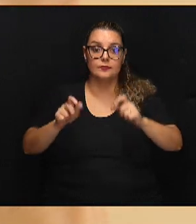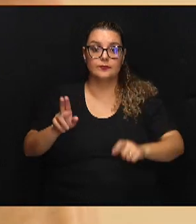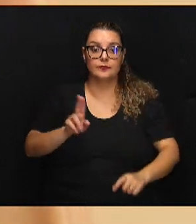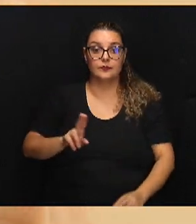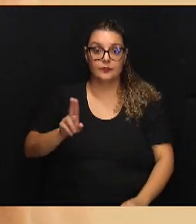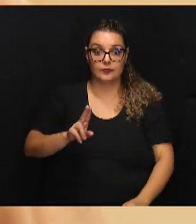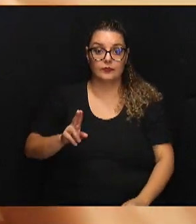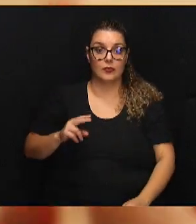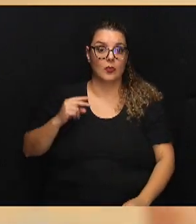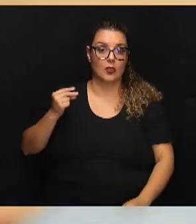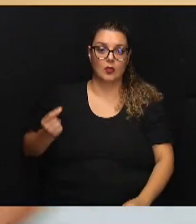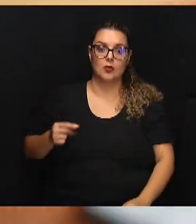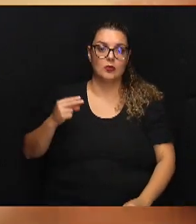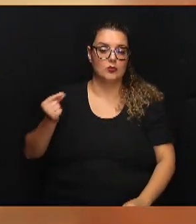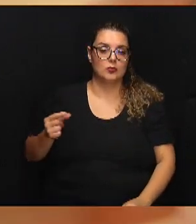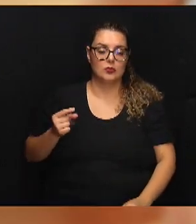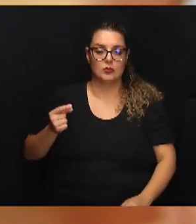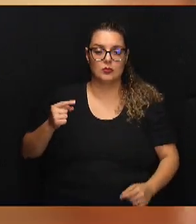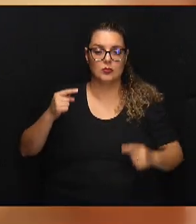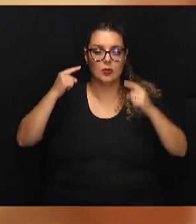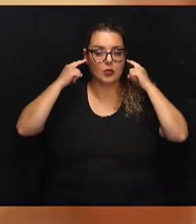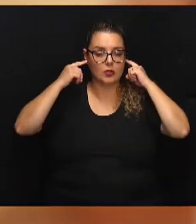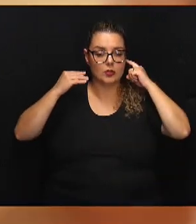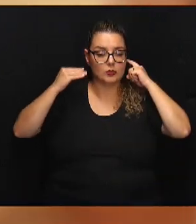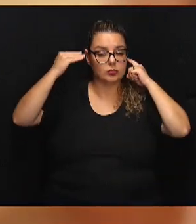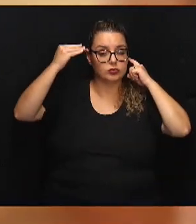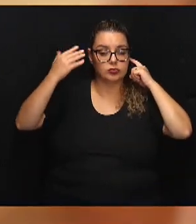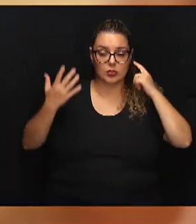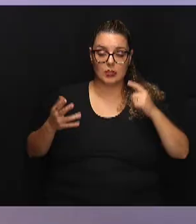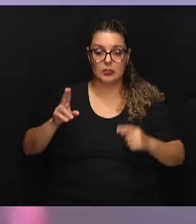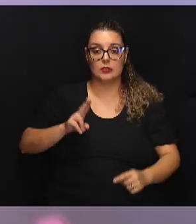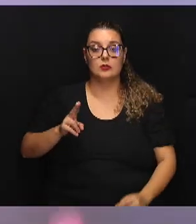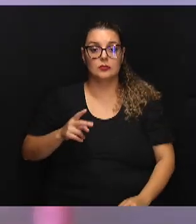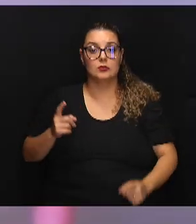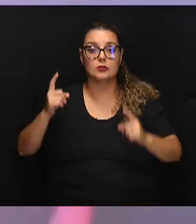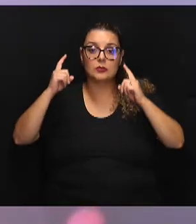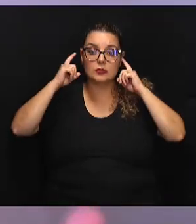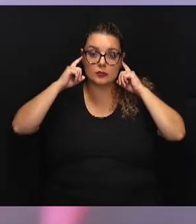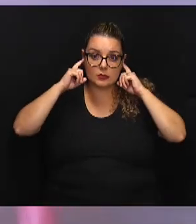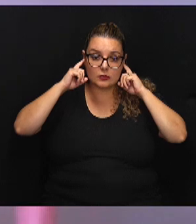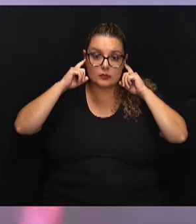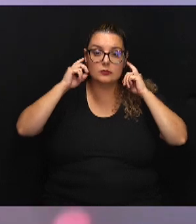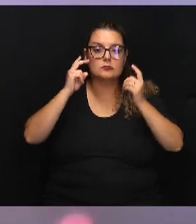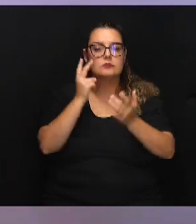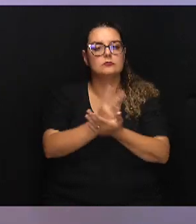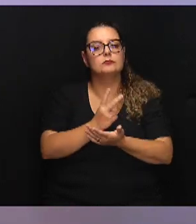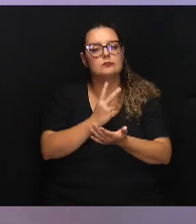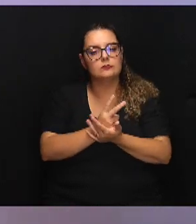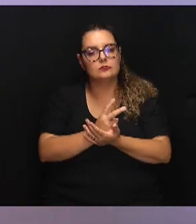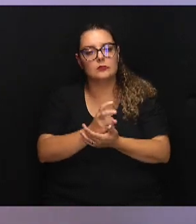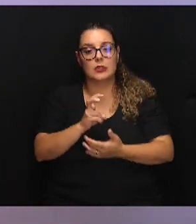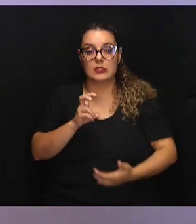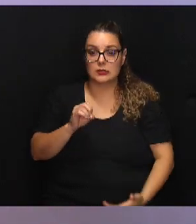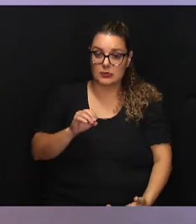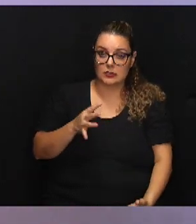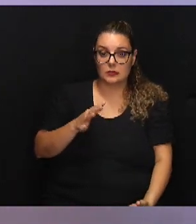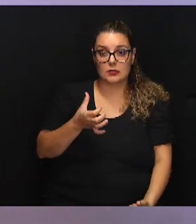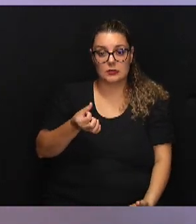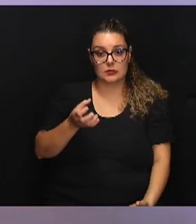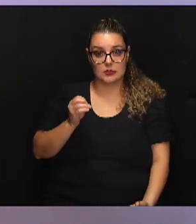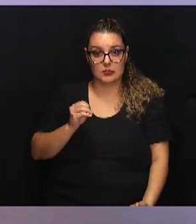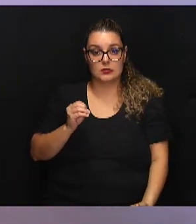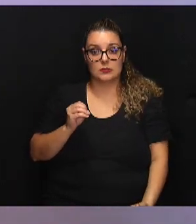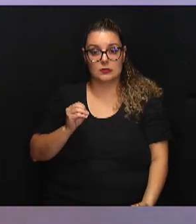durante muito tempo, em volumes muito altos. Então, o uso de fone sempre até 50% a 60% do